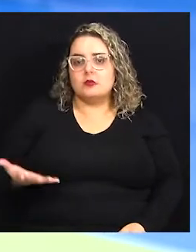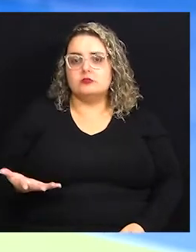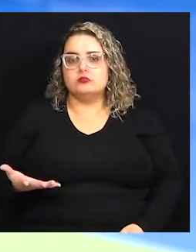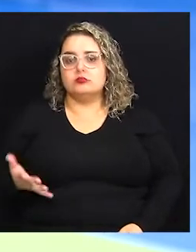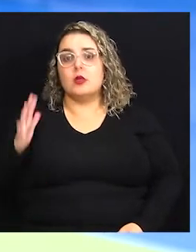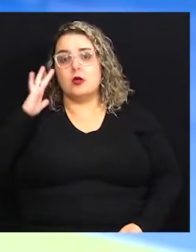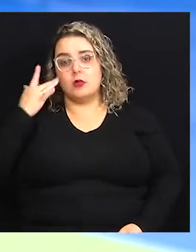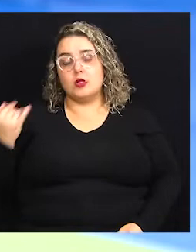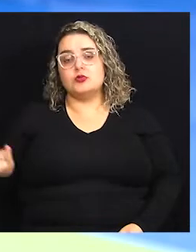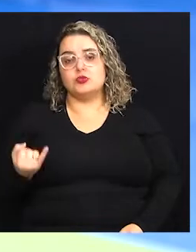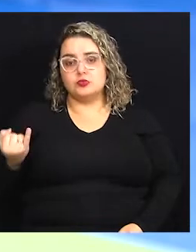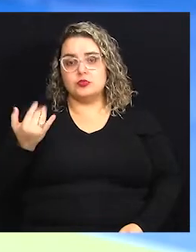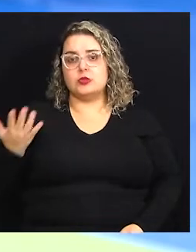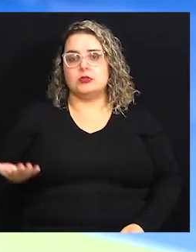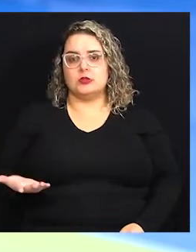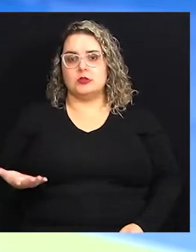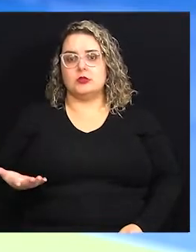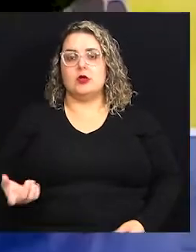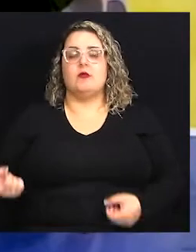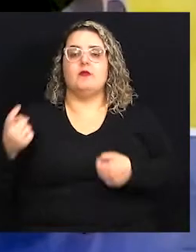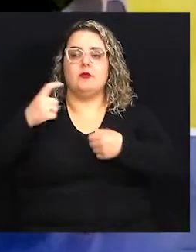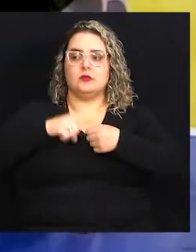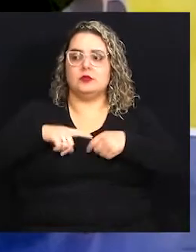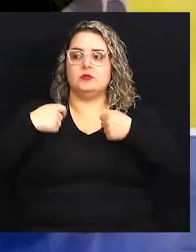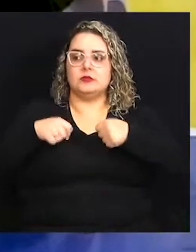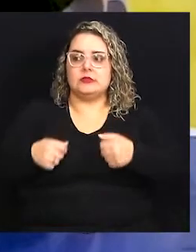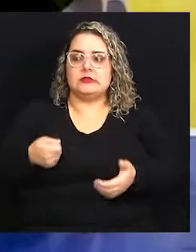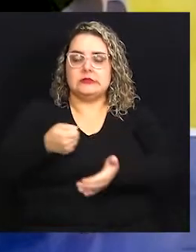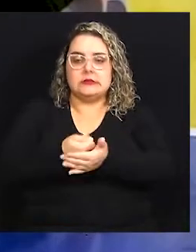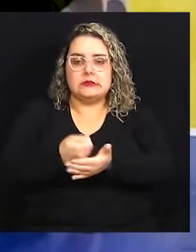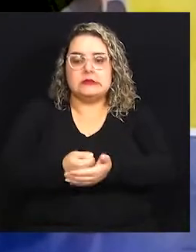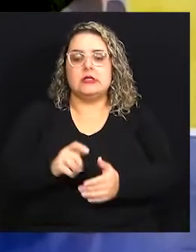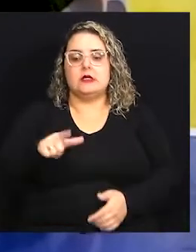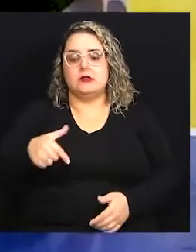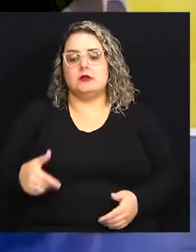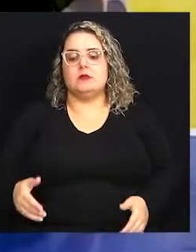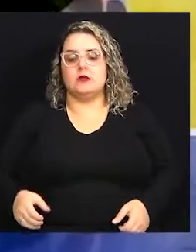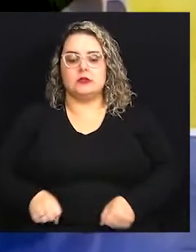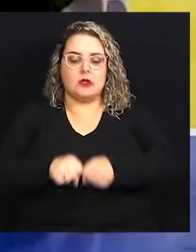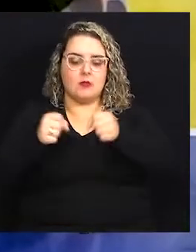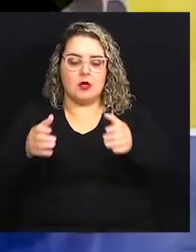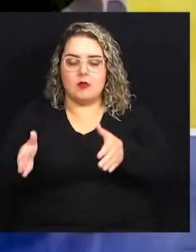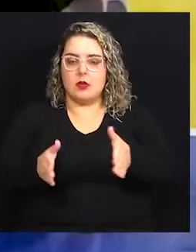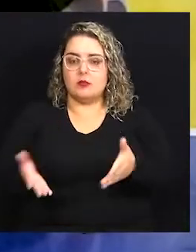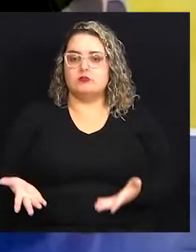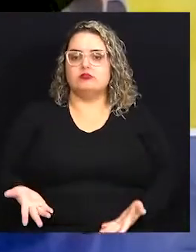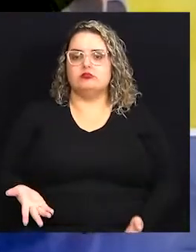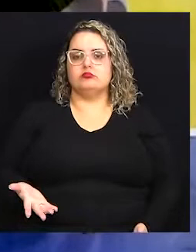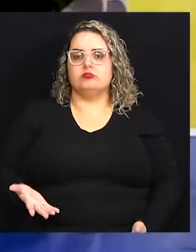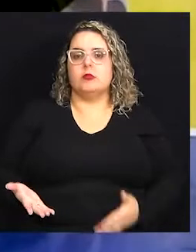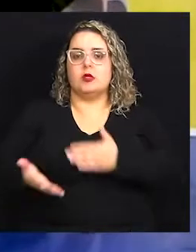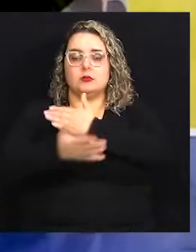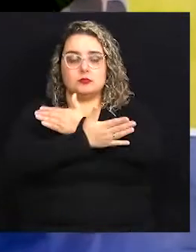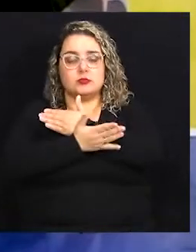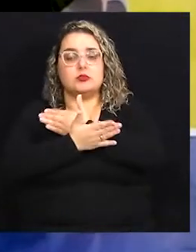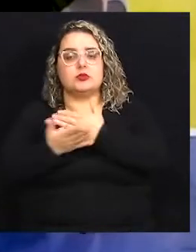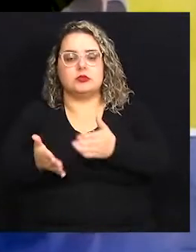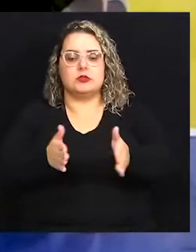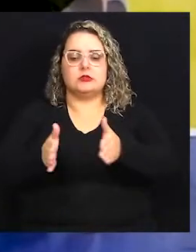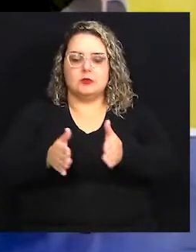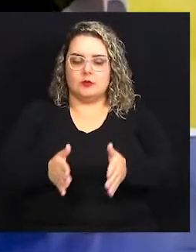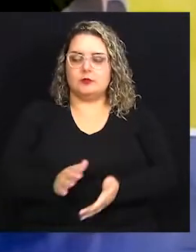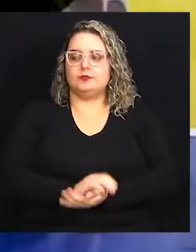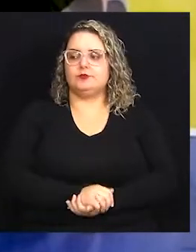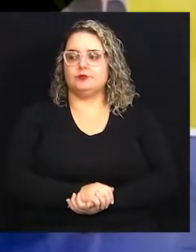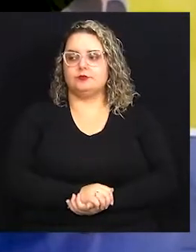acho importante, voltando, a gente tem que apertar até tal período. Então isso foi uma coisa que me ajudou muito nesse período